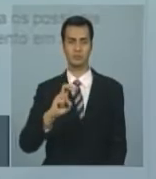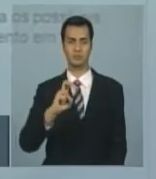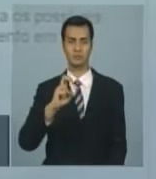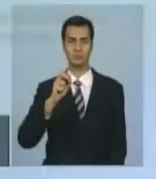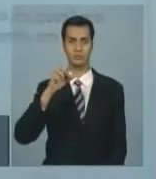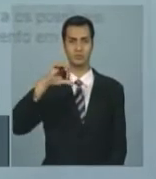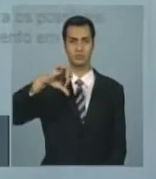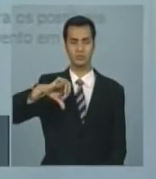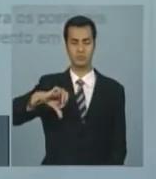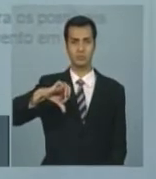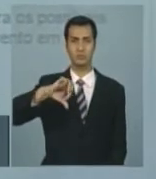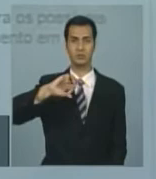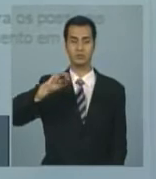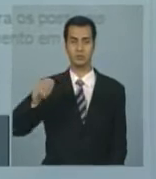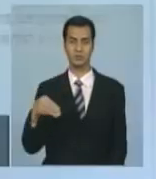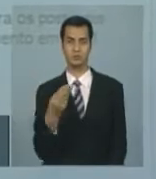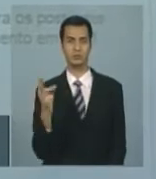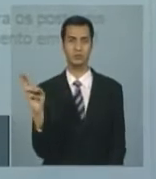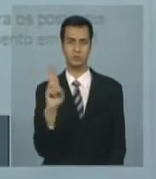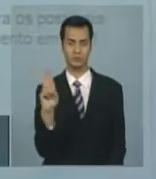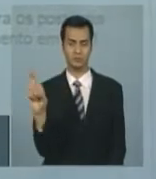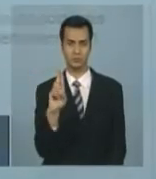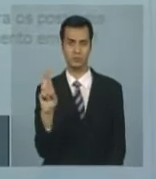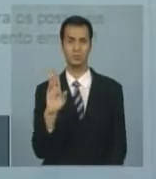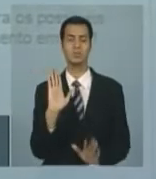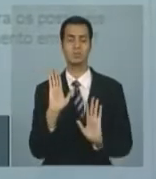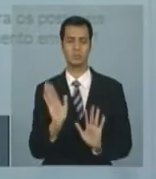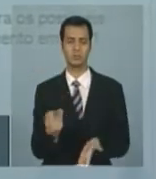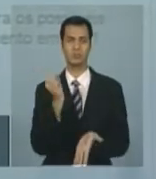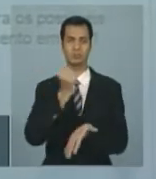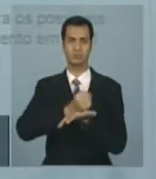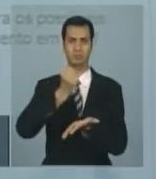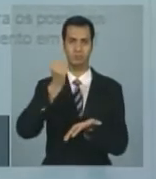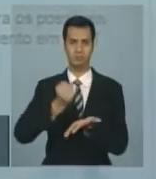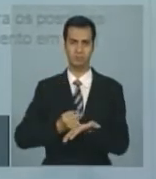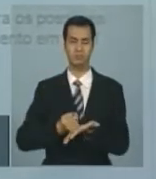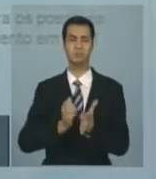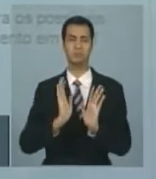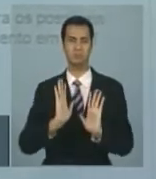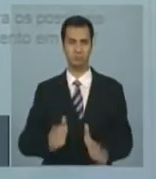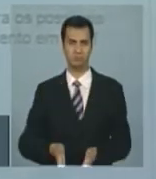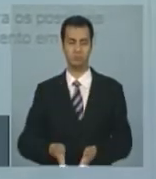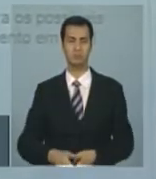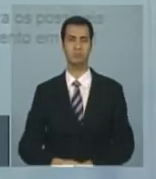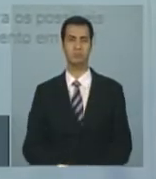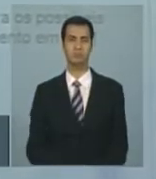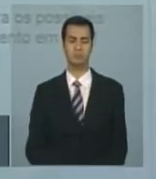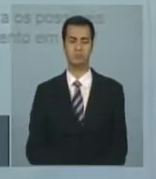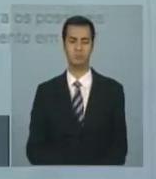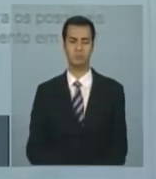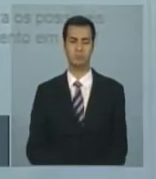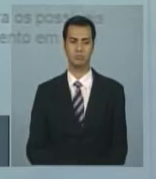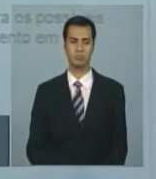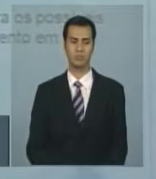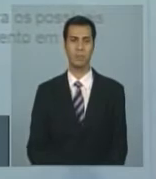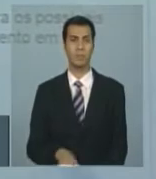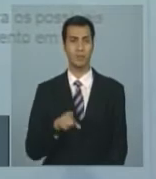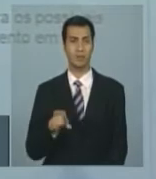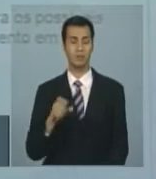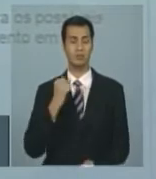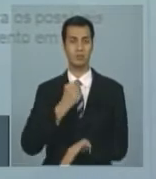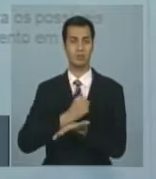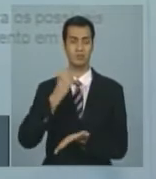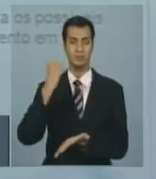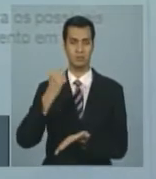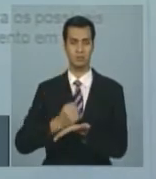259 milhões de reais. Essas foram, digamos assim, o empenho em relação